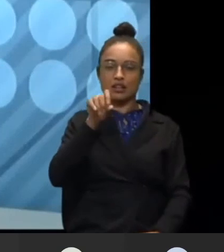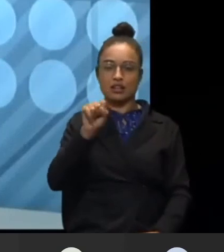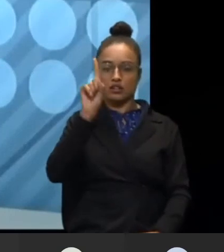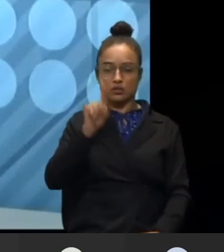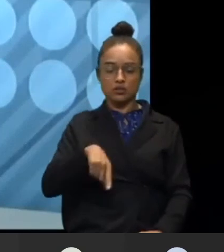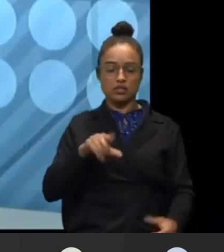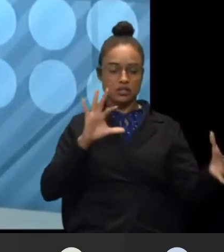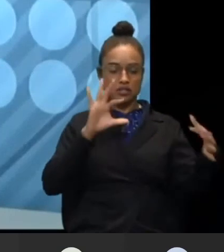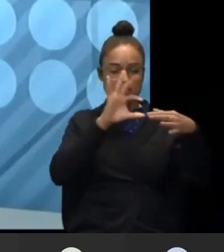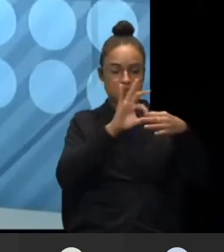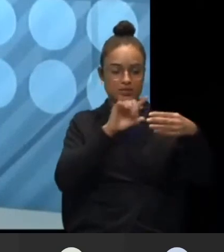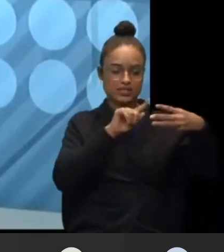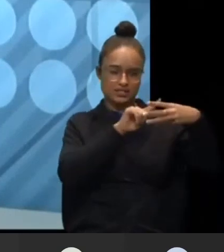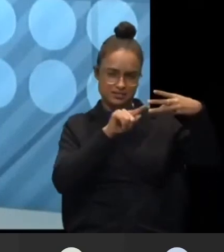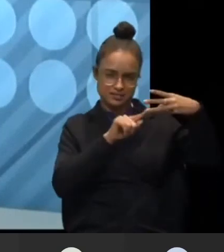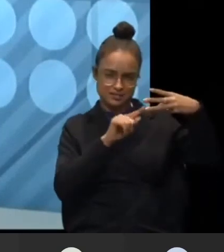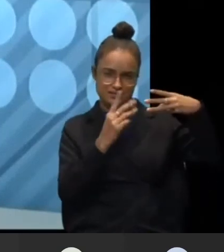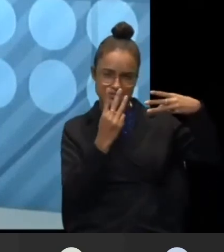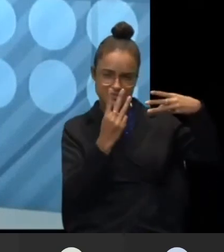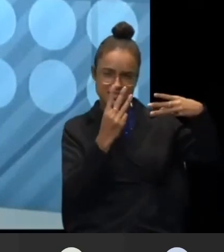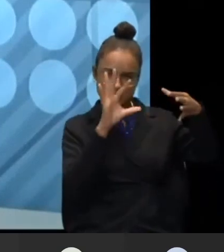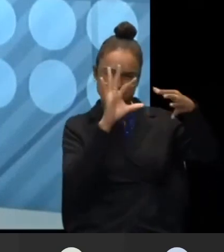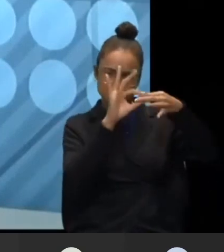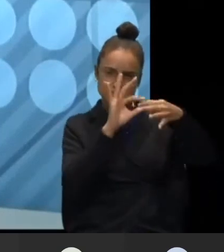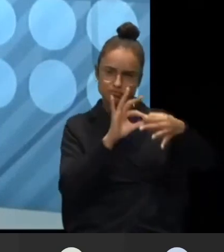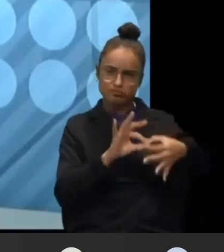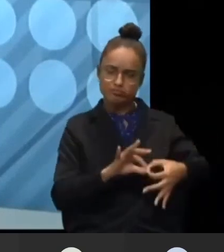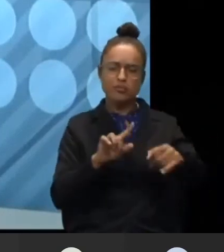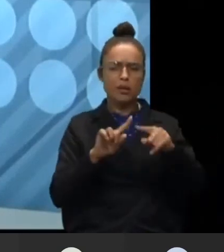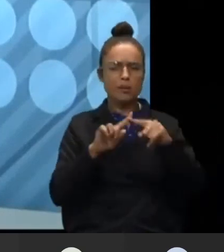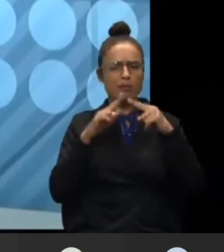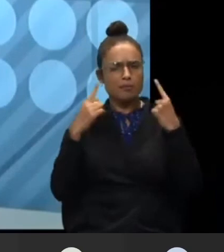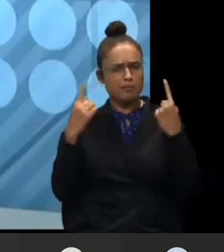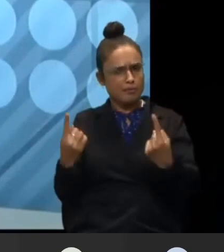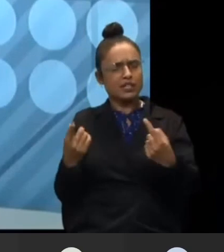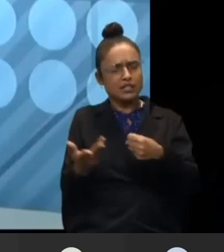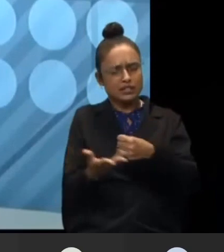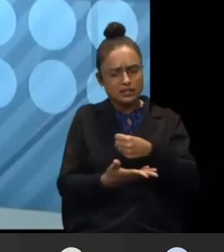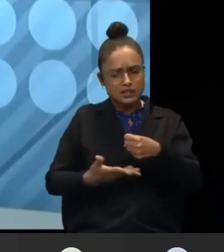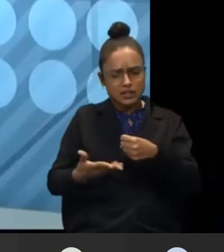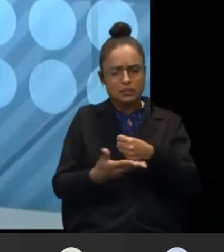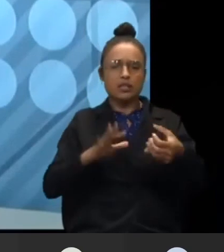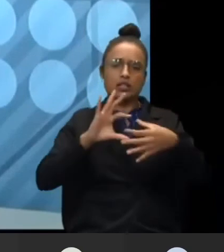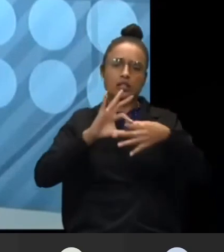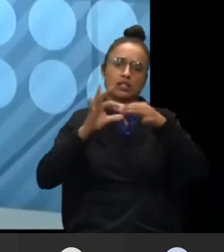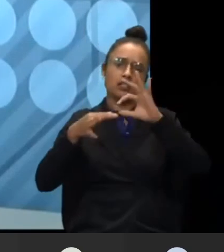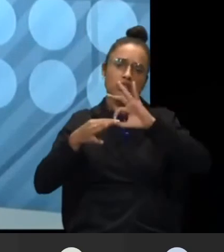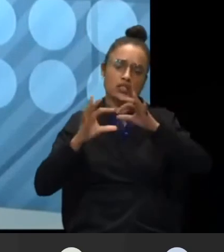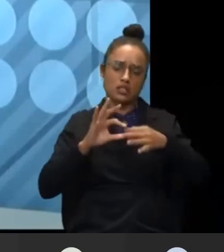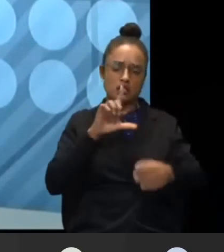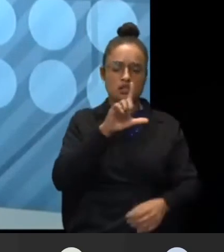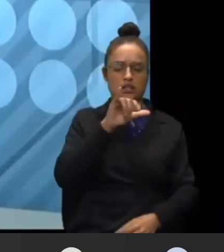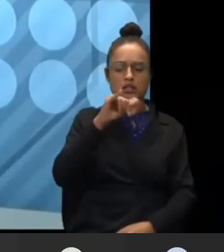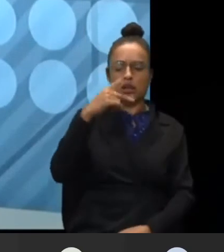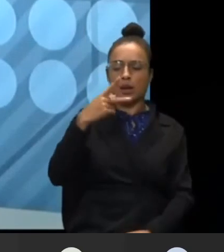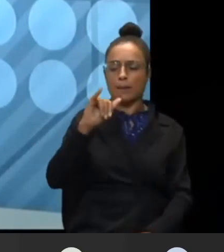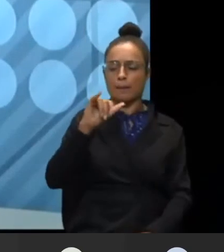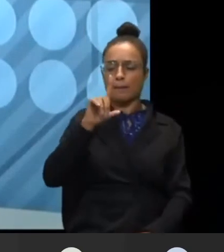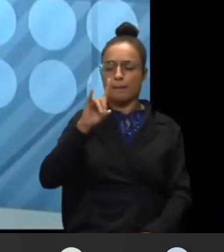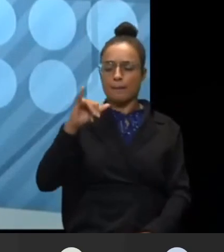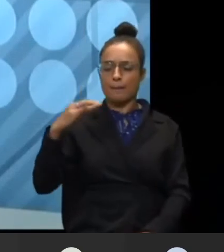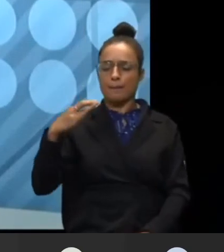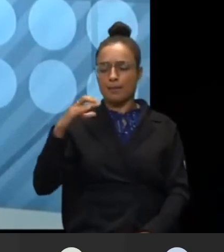ao triacilglicerol, certo? Só que esses ácidos graxos, na sua matriz lipídica, eles podem ser